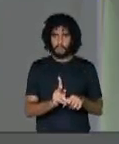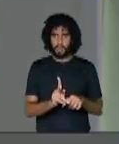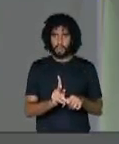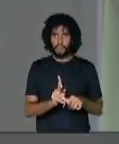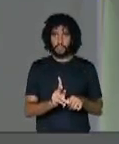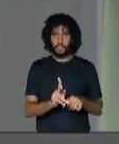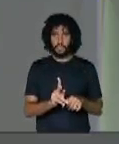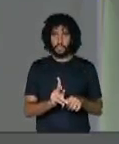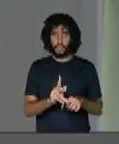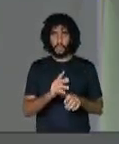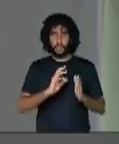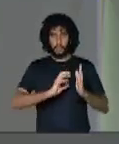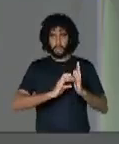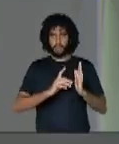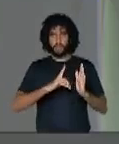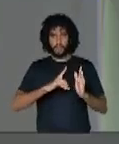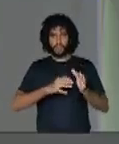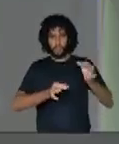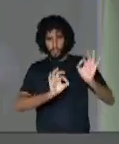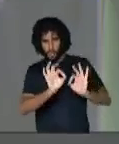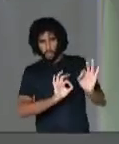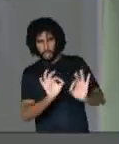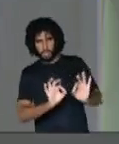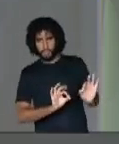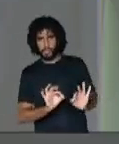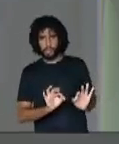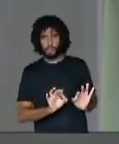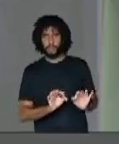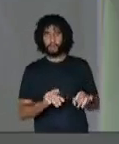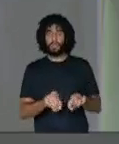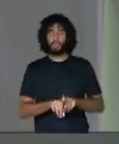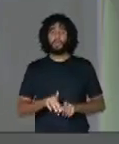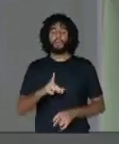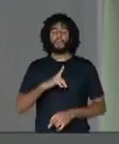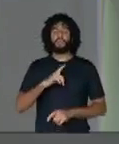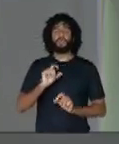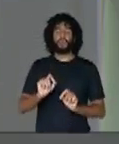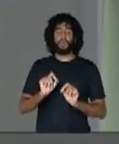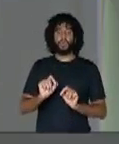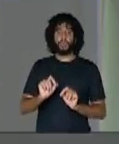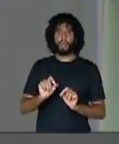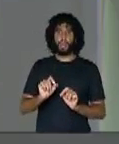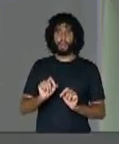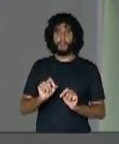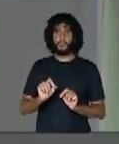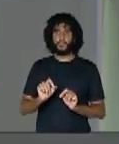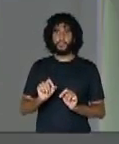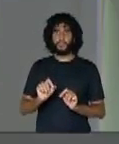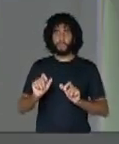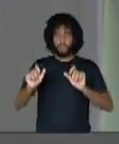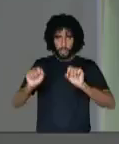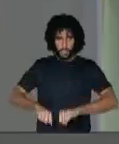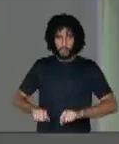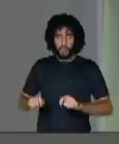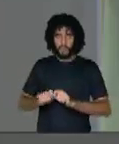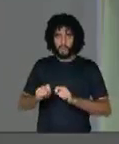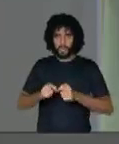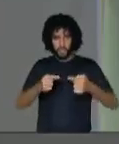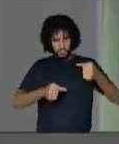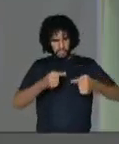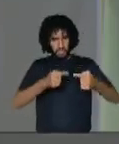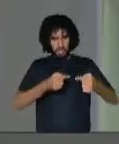fechou questão no seu diretório nacional e nós tivemos aqui exatamente a capacidade de fazer um